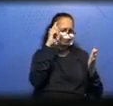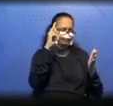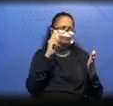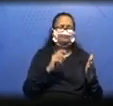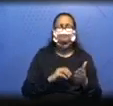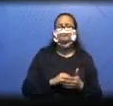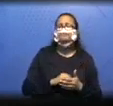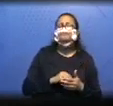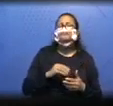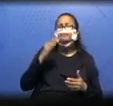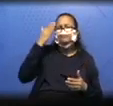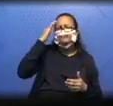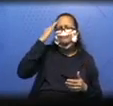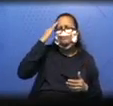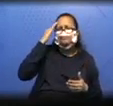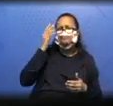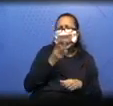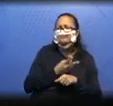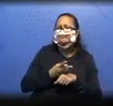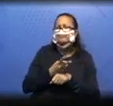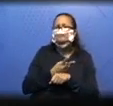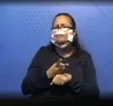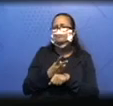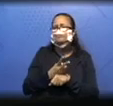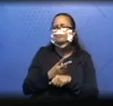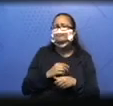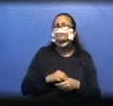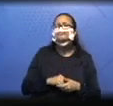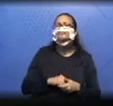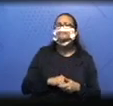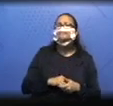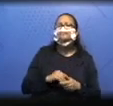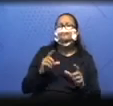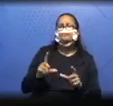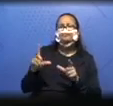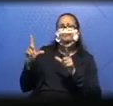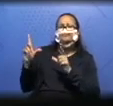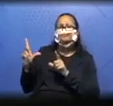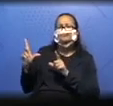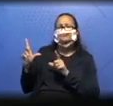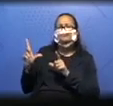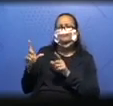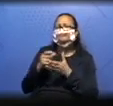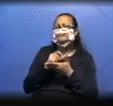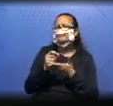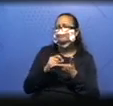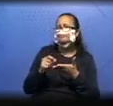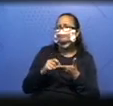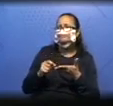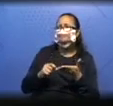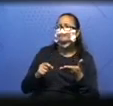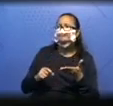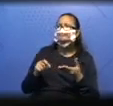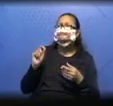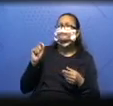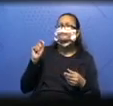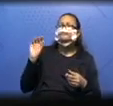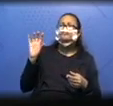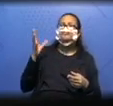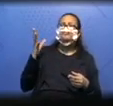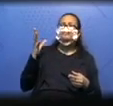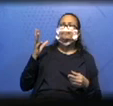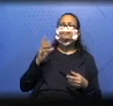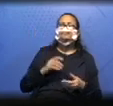data, grifa para vocês saberem o que vocês estão procurando. Vocês vão achar a imagem e vão fazer a